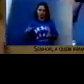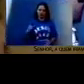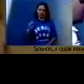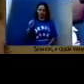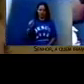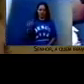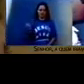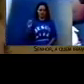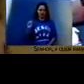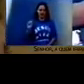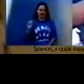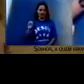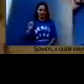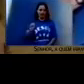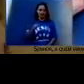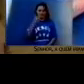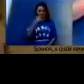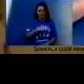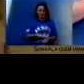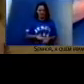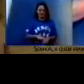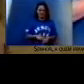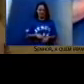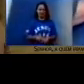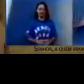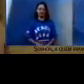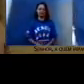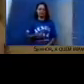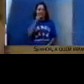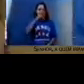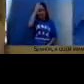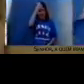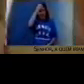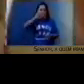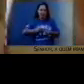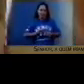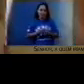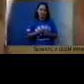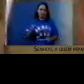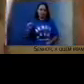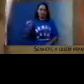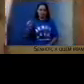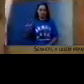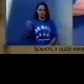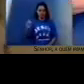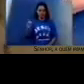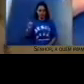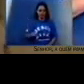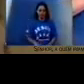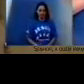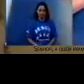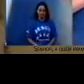sapo. A princesa ficou com aquele sapo. E ela ia comer, ela levava o sapo, punha do lado da mesa,